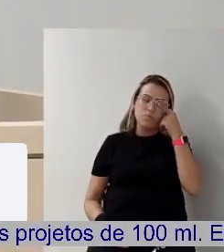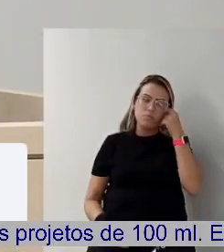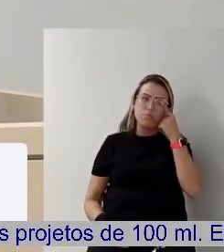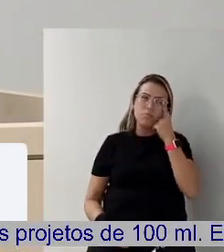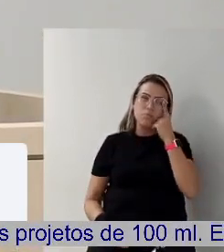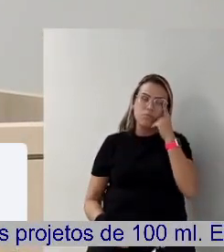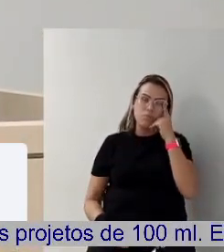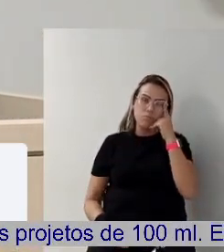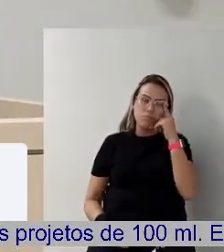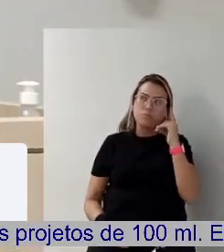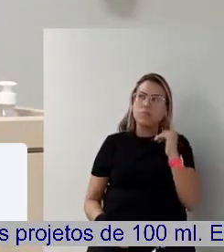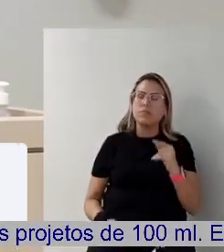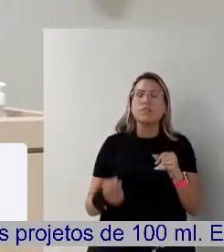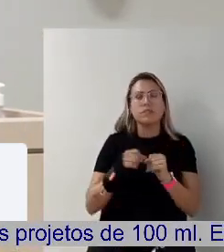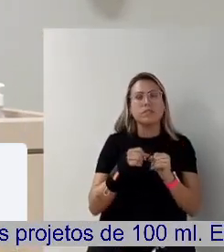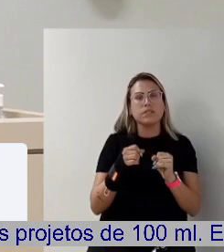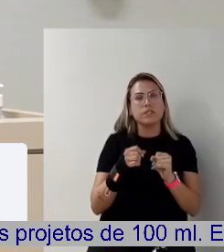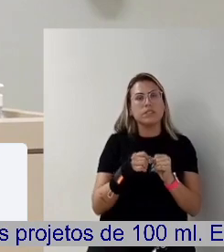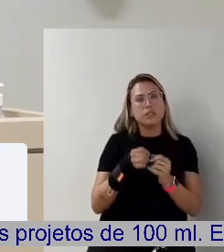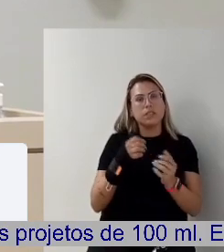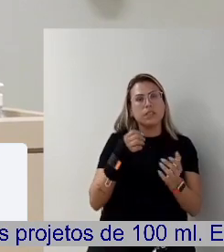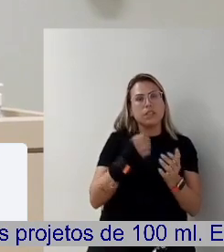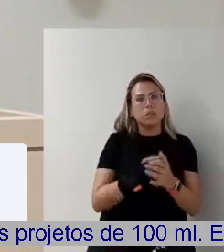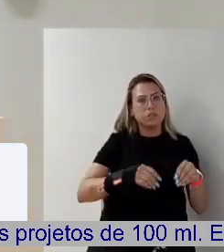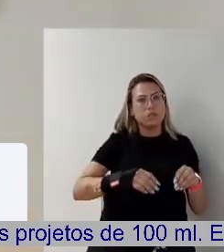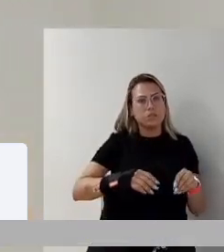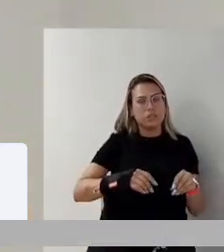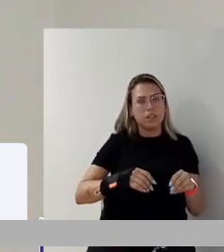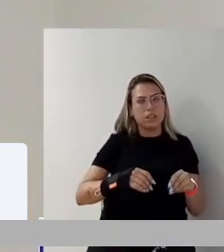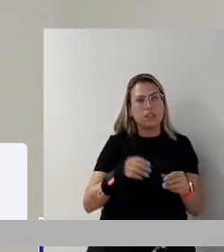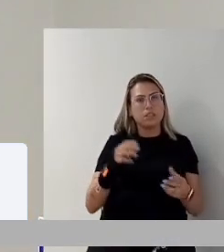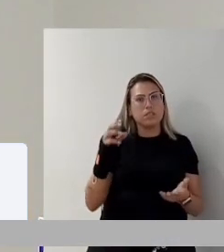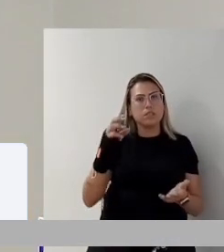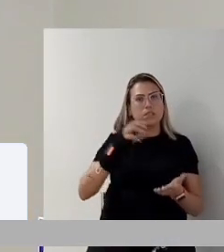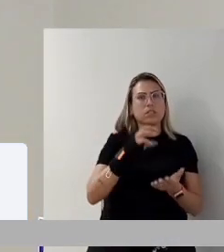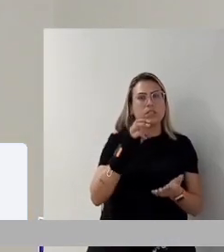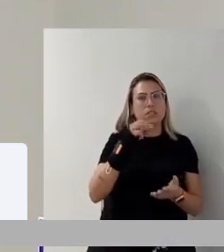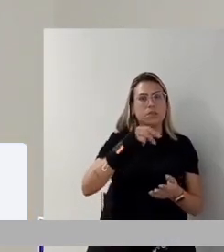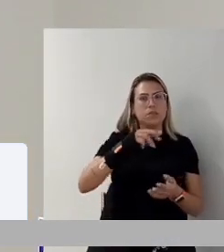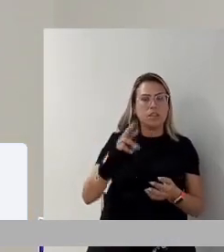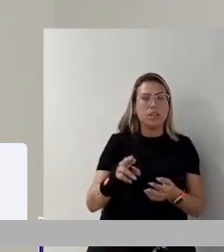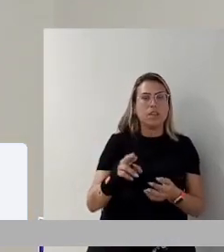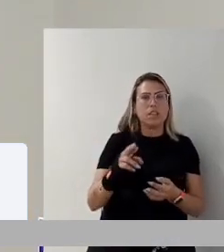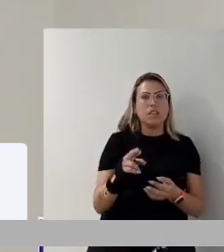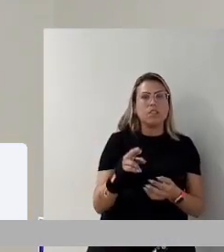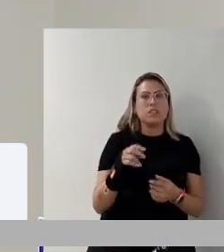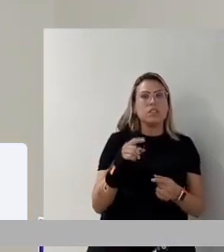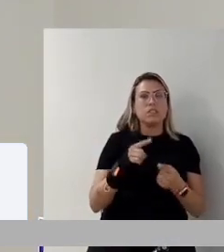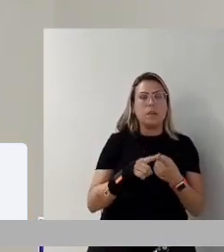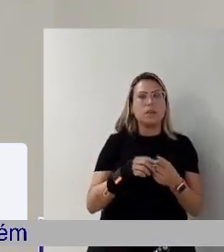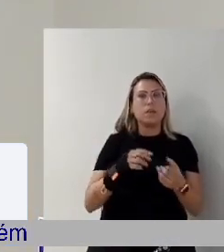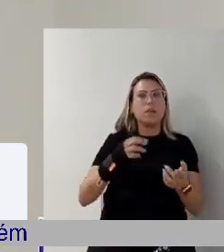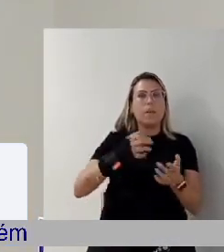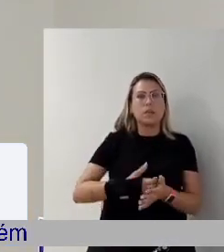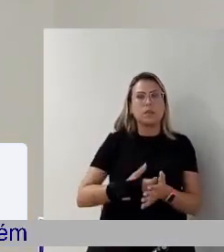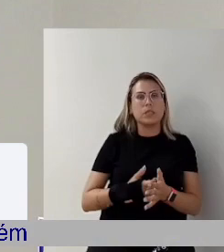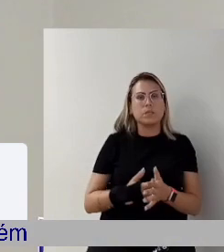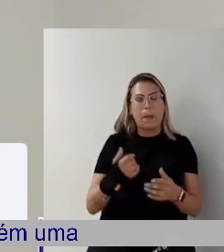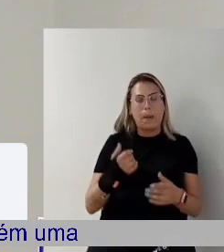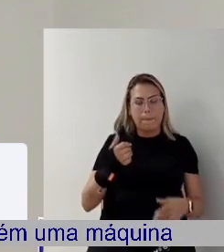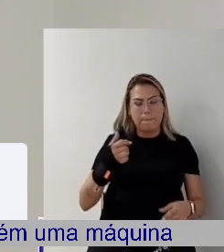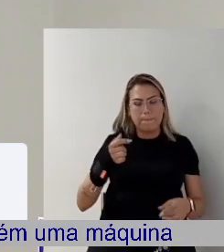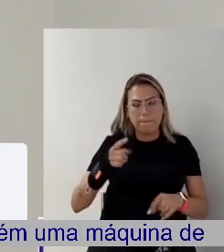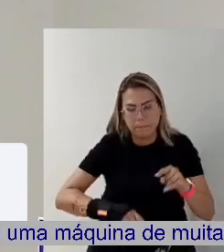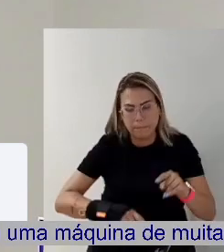e fizemos a compra desse terreno para ser instalada essa cmr eh compramos também uma máquina de